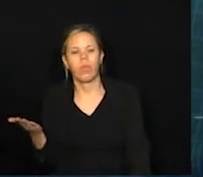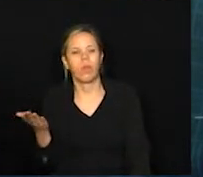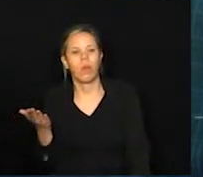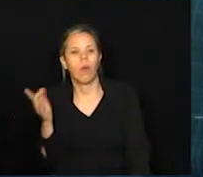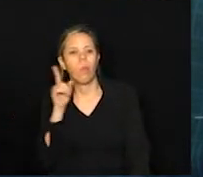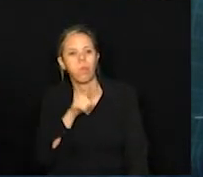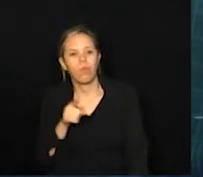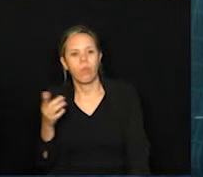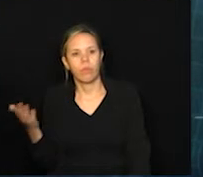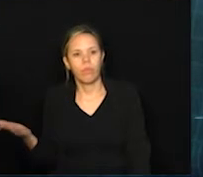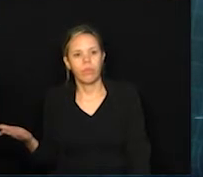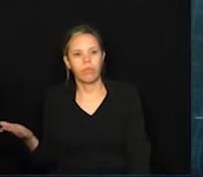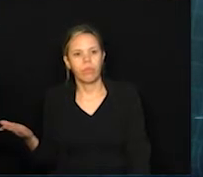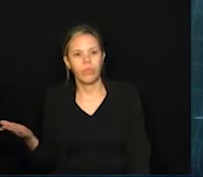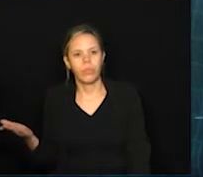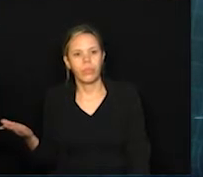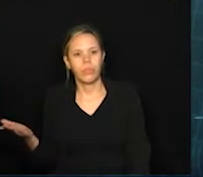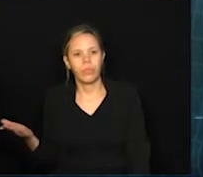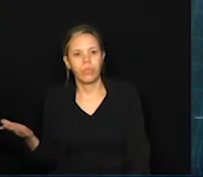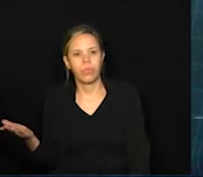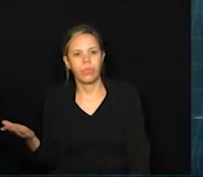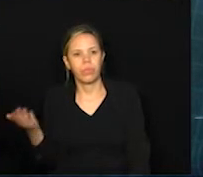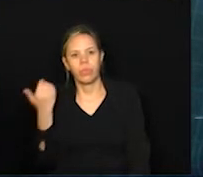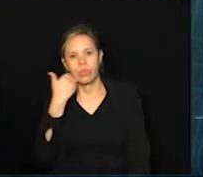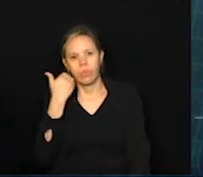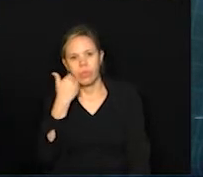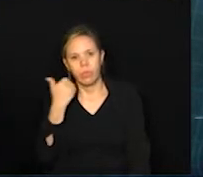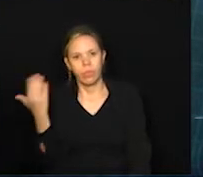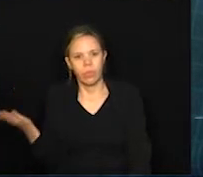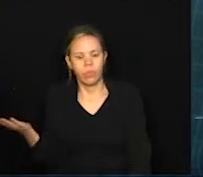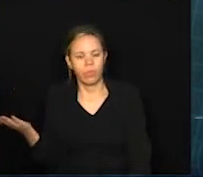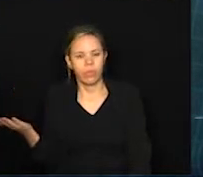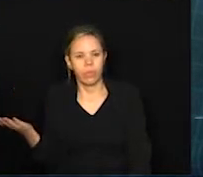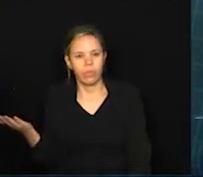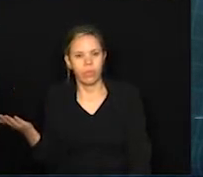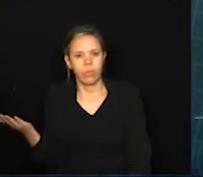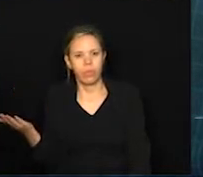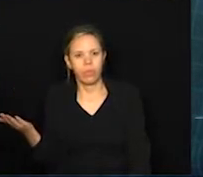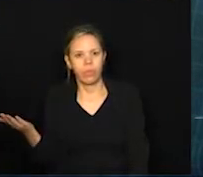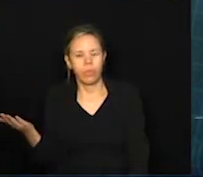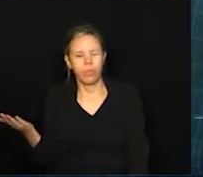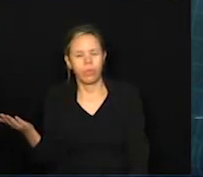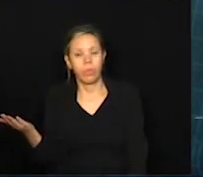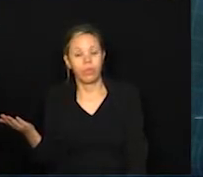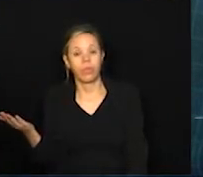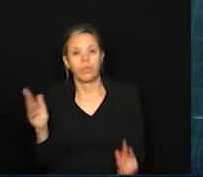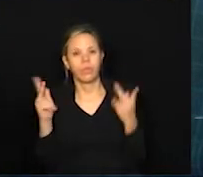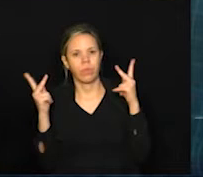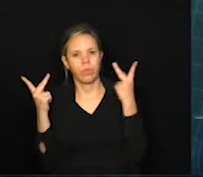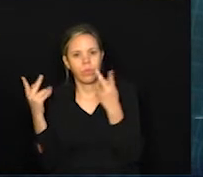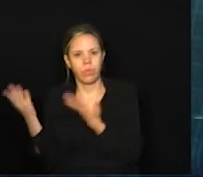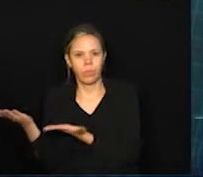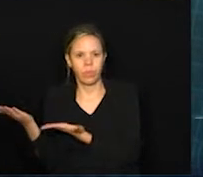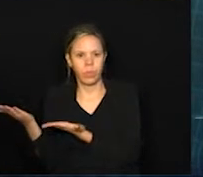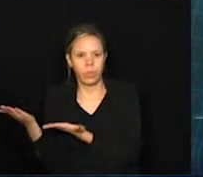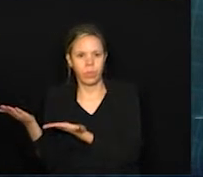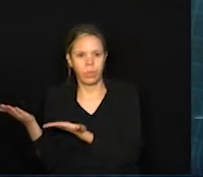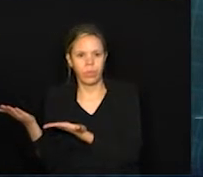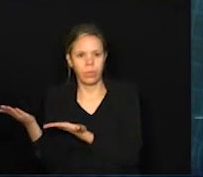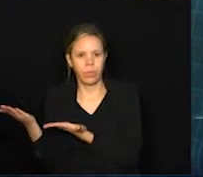19.914, Americana 17.109, Santa Bárbara do Oeste 15.070, Hortolândia